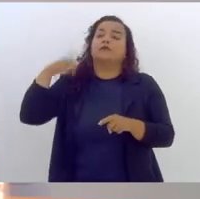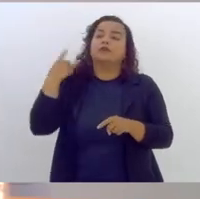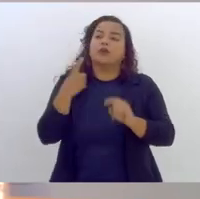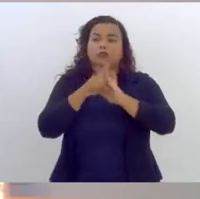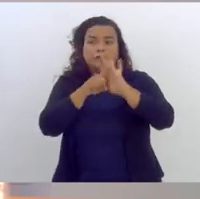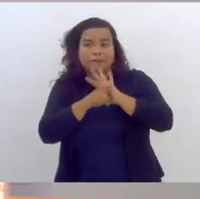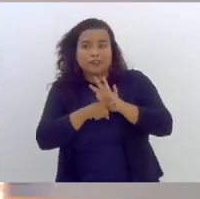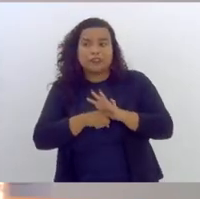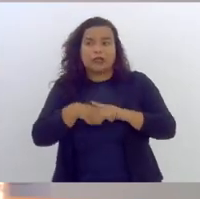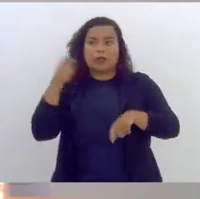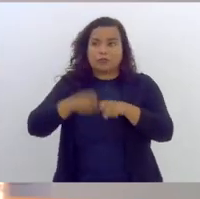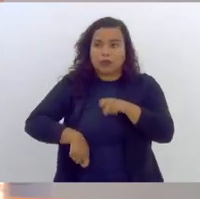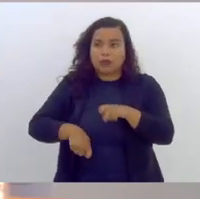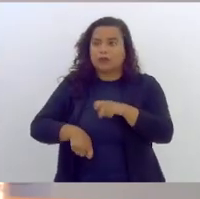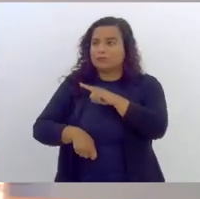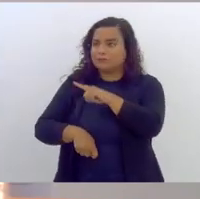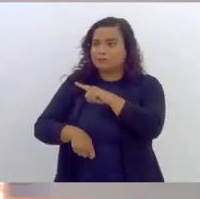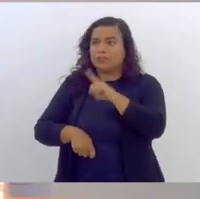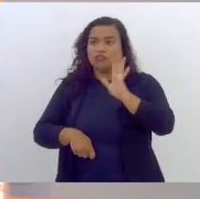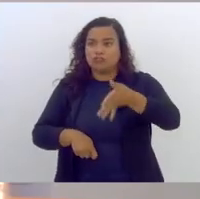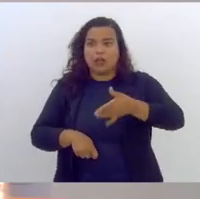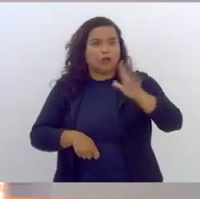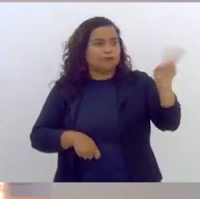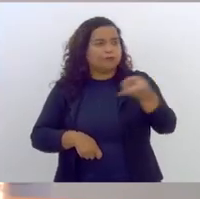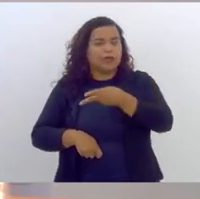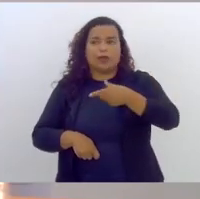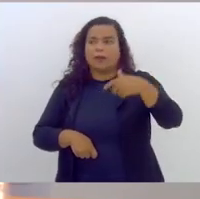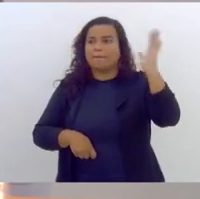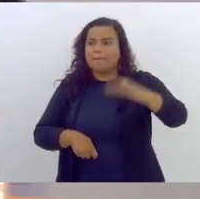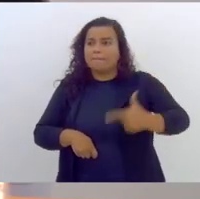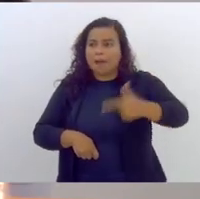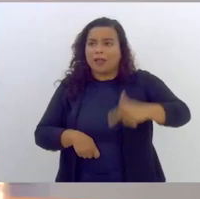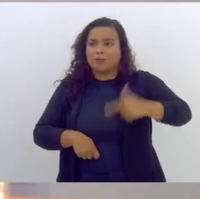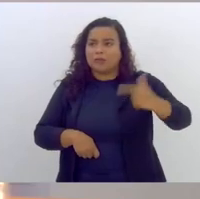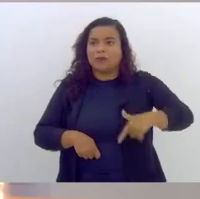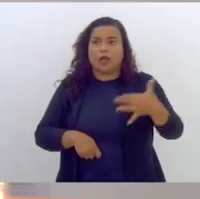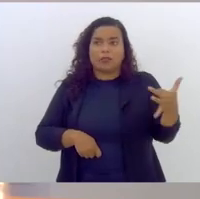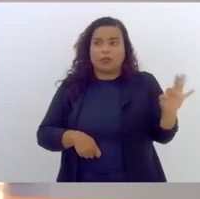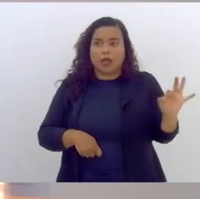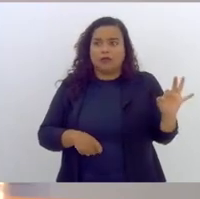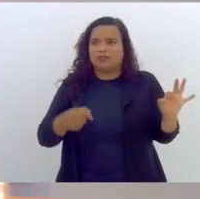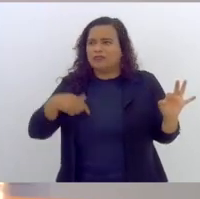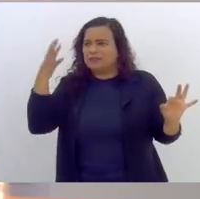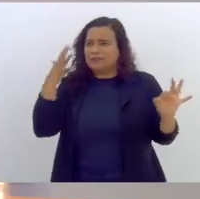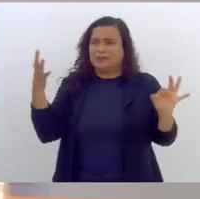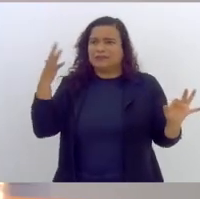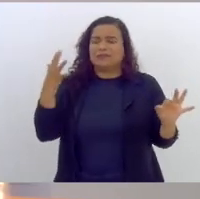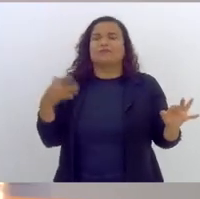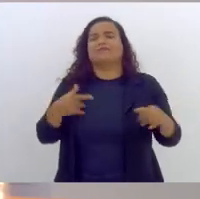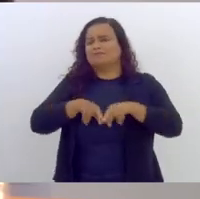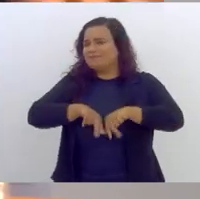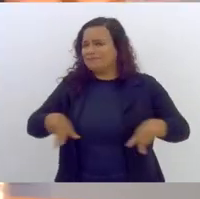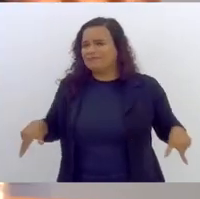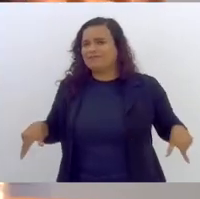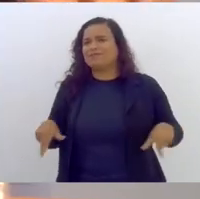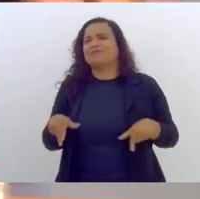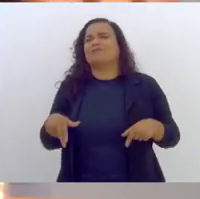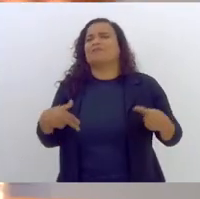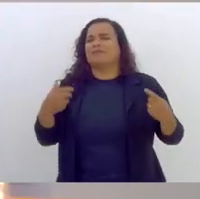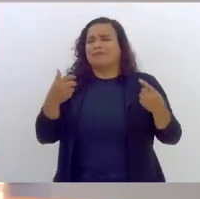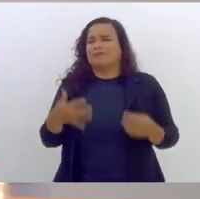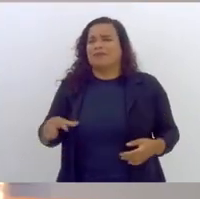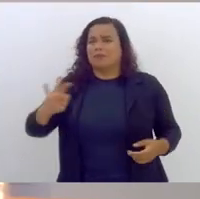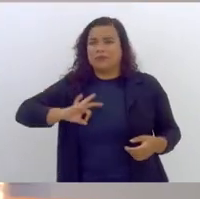investigando um estupro outros 10 já tinham acontecido e nós tínhamos que dar conta daquilo tudo só para dizer isso três